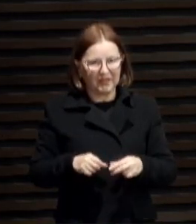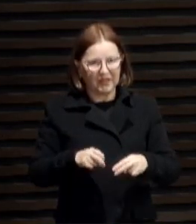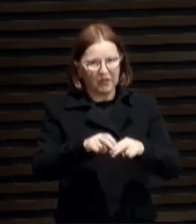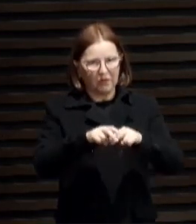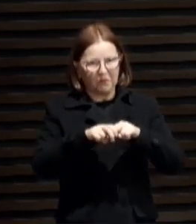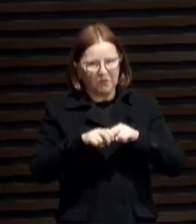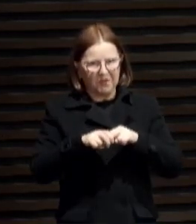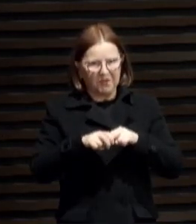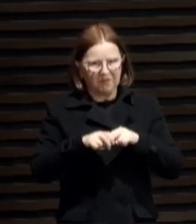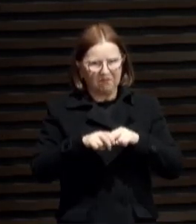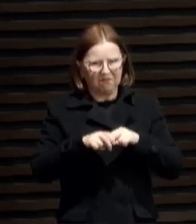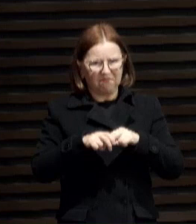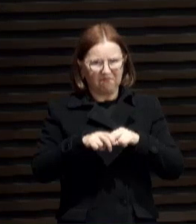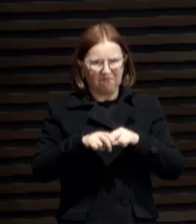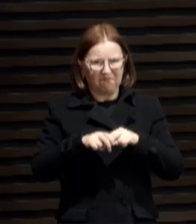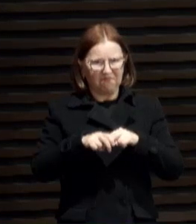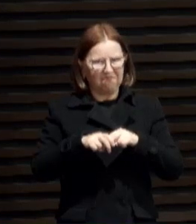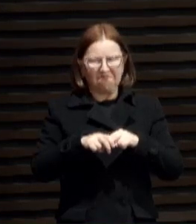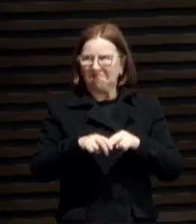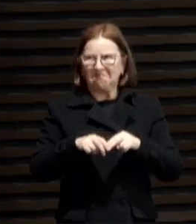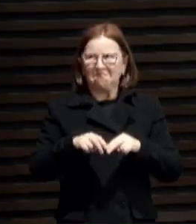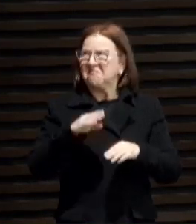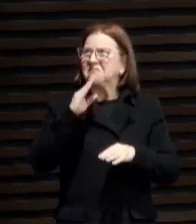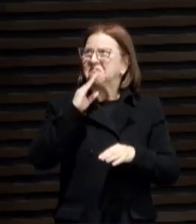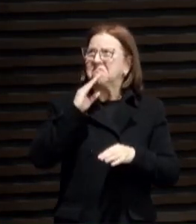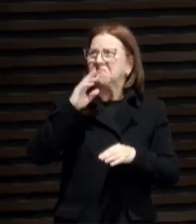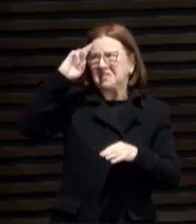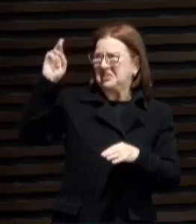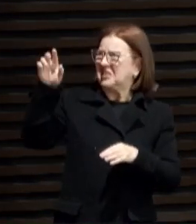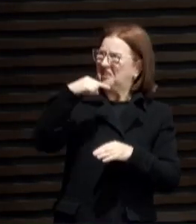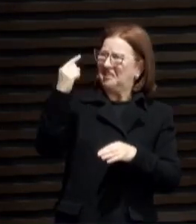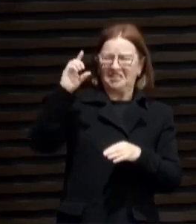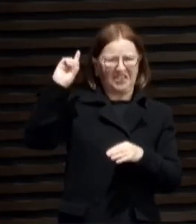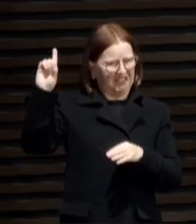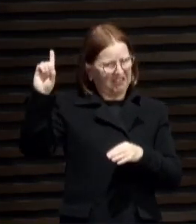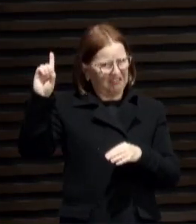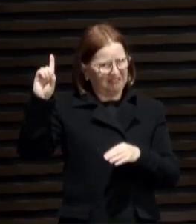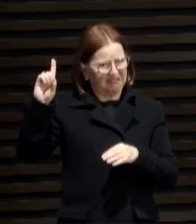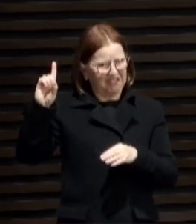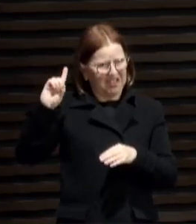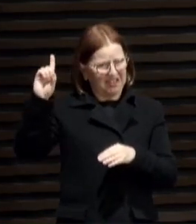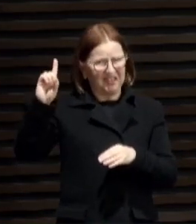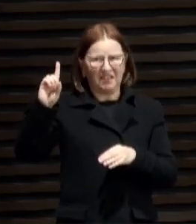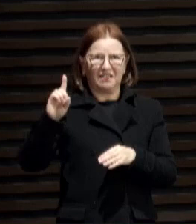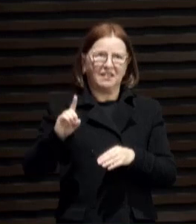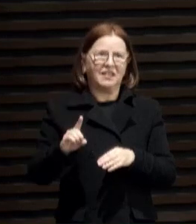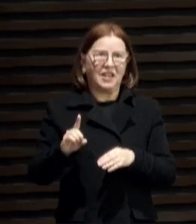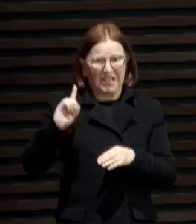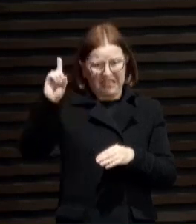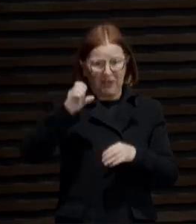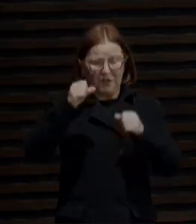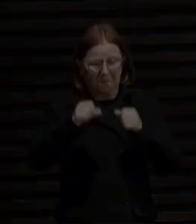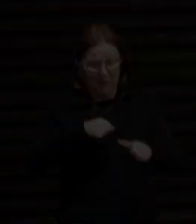como nosso Deus, não estamos reconhecendo o Senhor como aquele que pode transformar as nossas